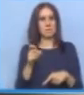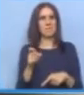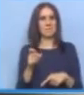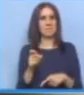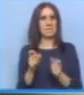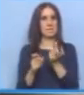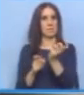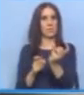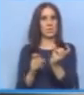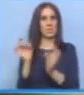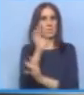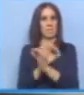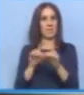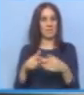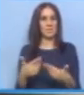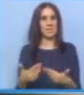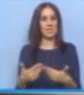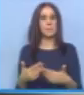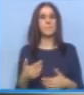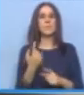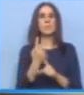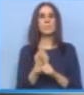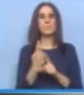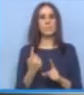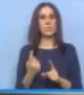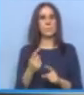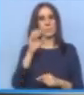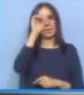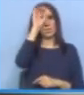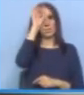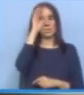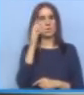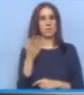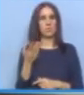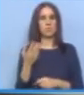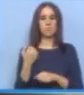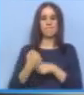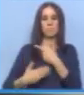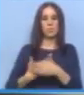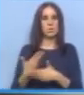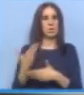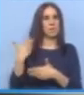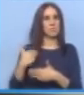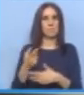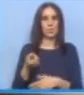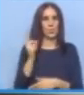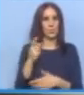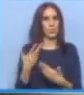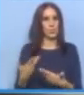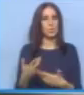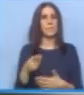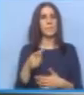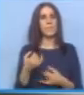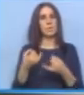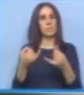usar a terminologia europeia da atualidade, porque as minas deixaram de produzir o que produziam antes e no outro